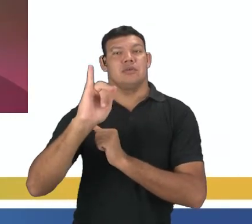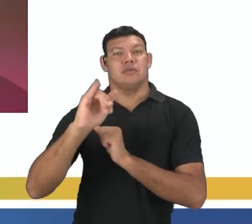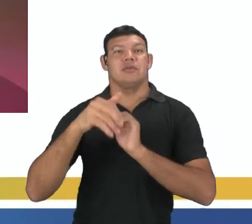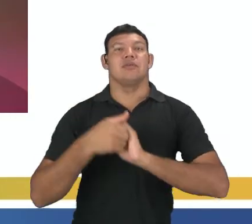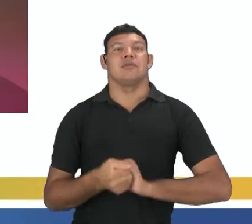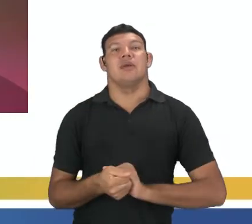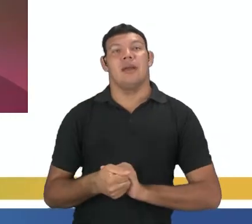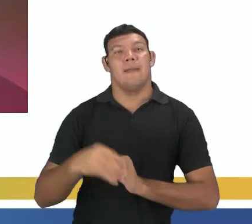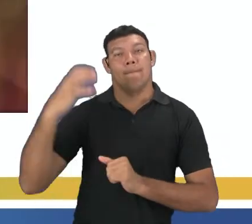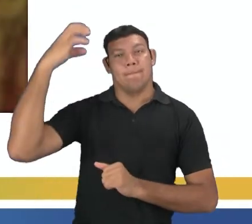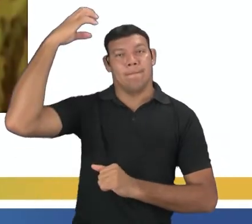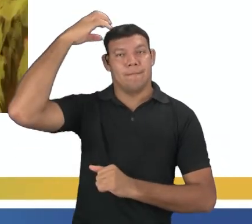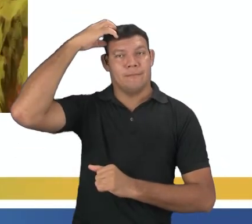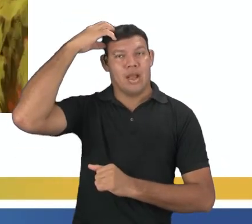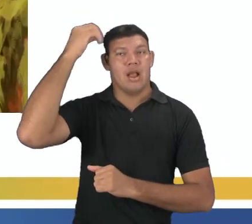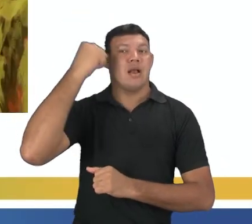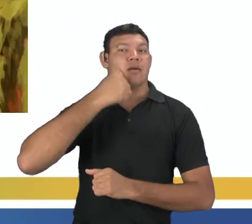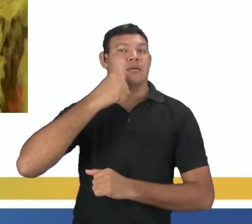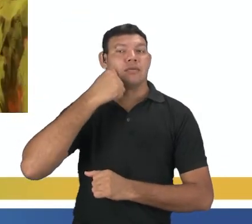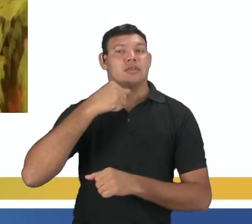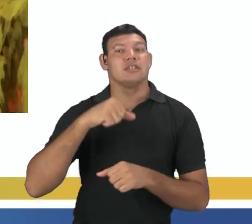Ervilha.